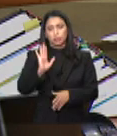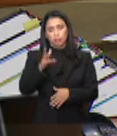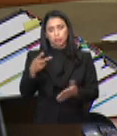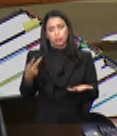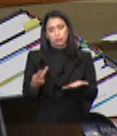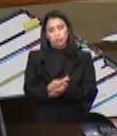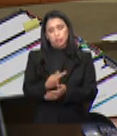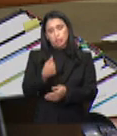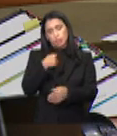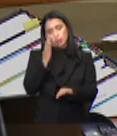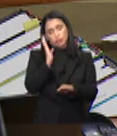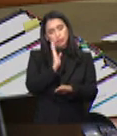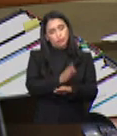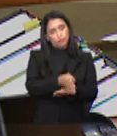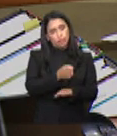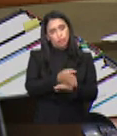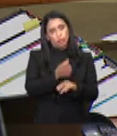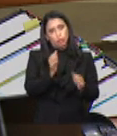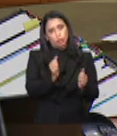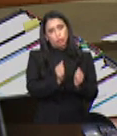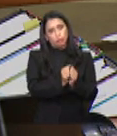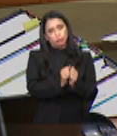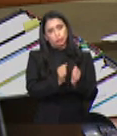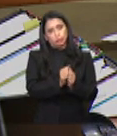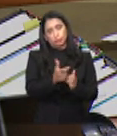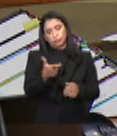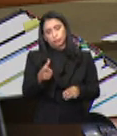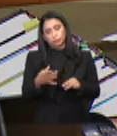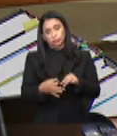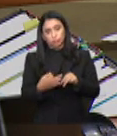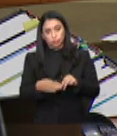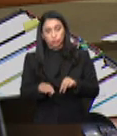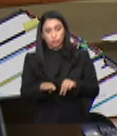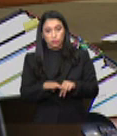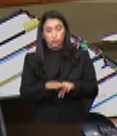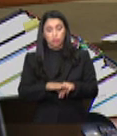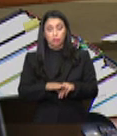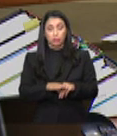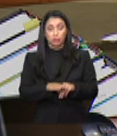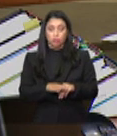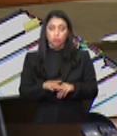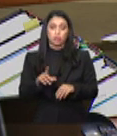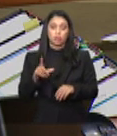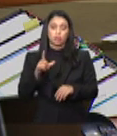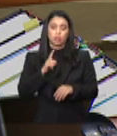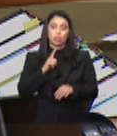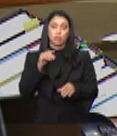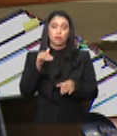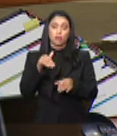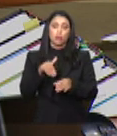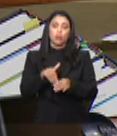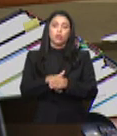Restei vencido na companhia de eminentes colegas, prevalecendo o voto